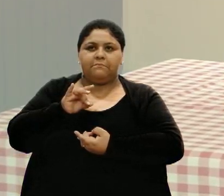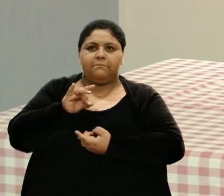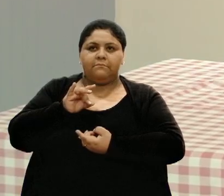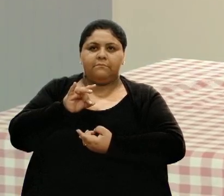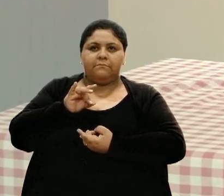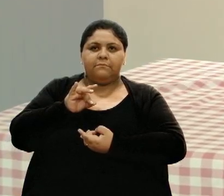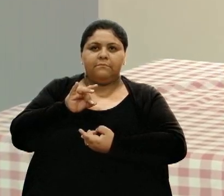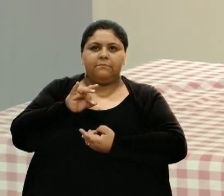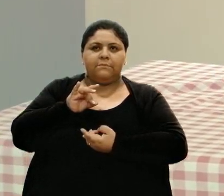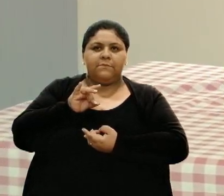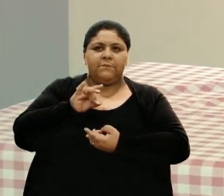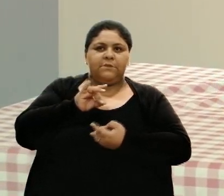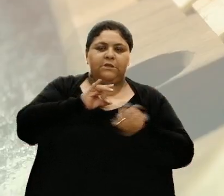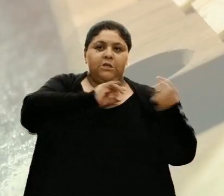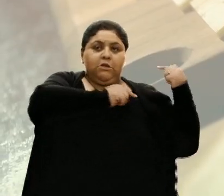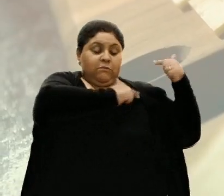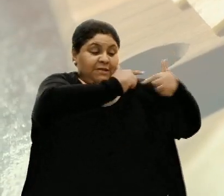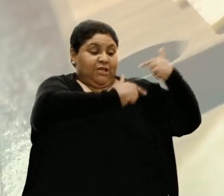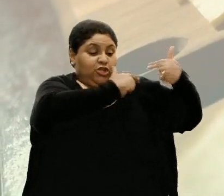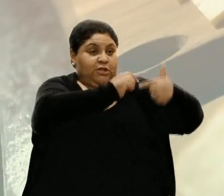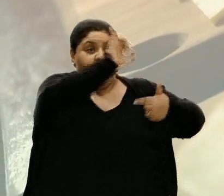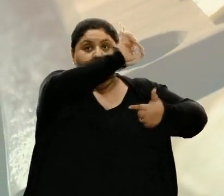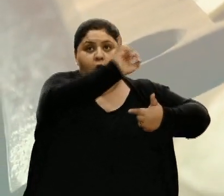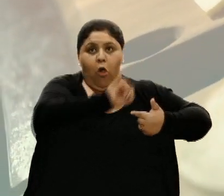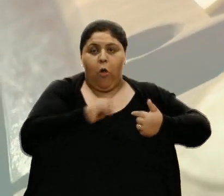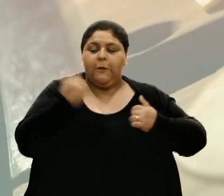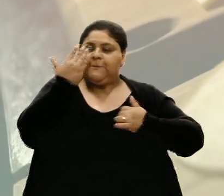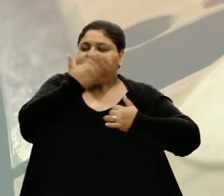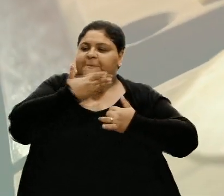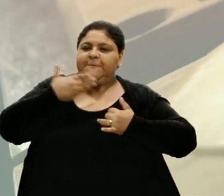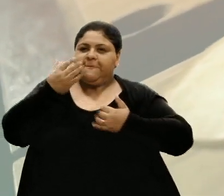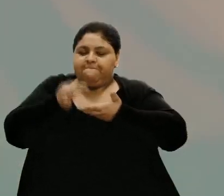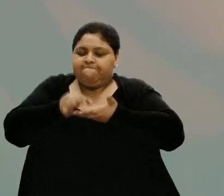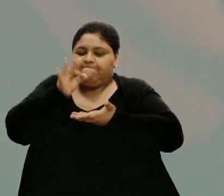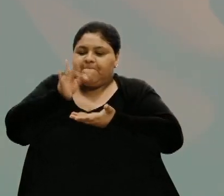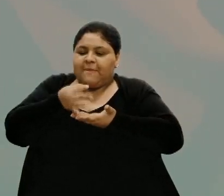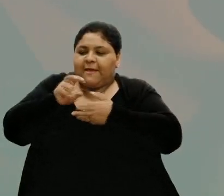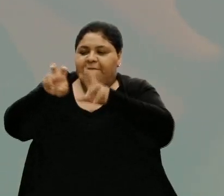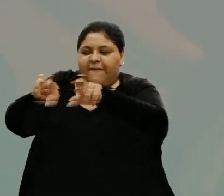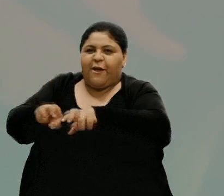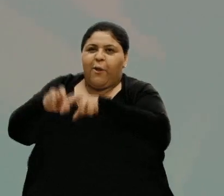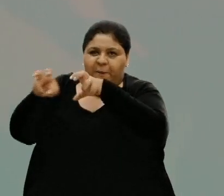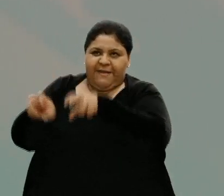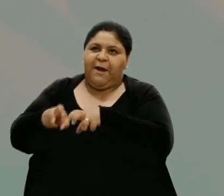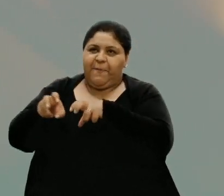Seja da típica culinária italiana, do saboroso café colonial,